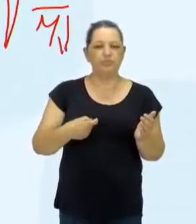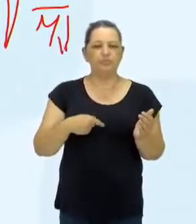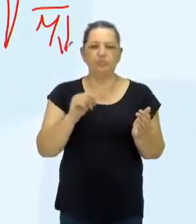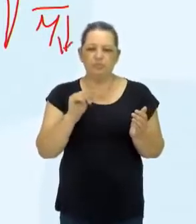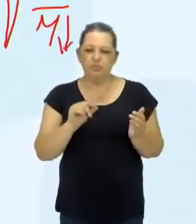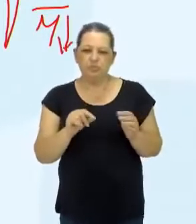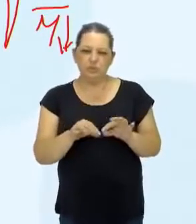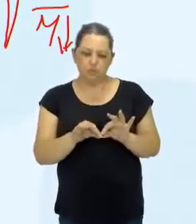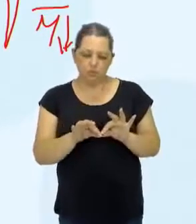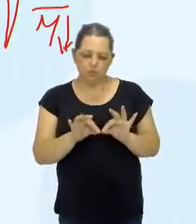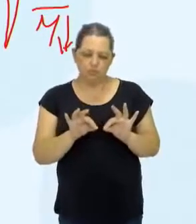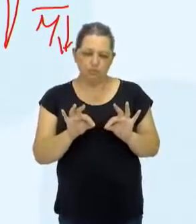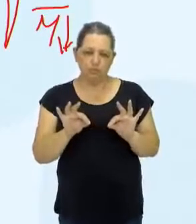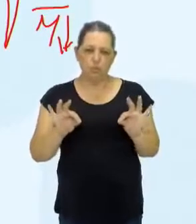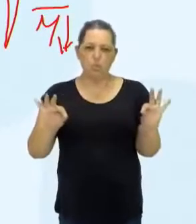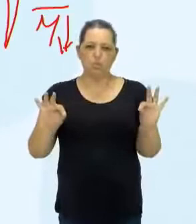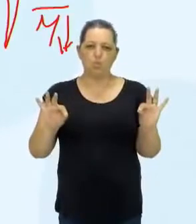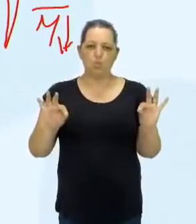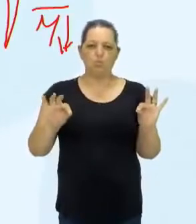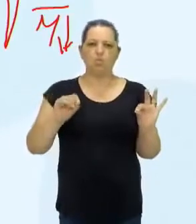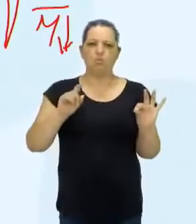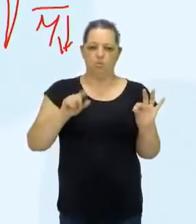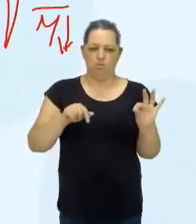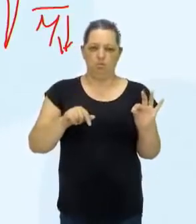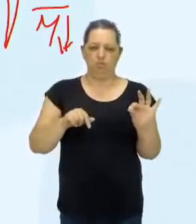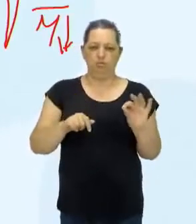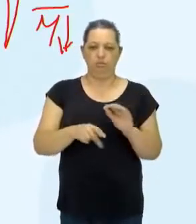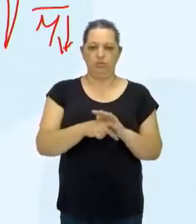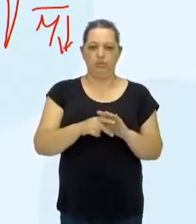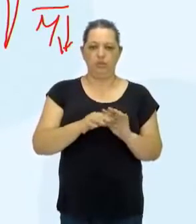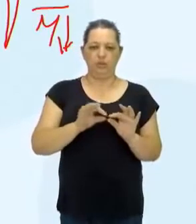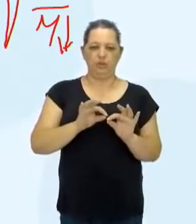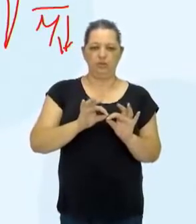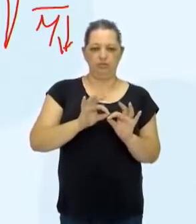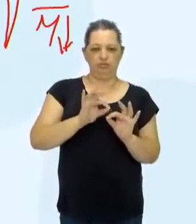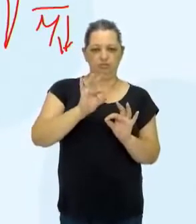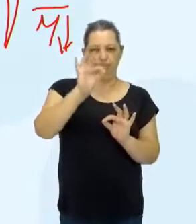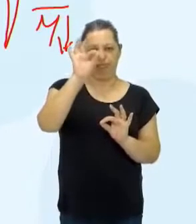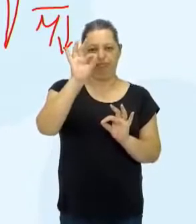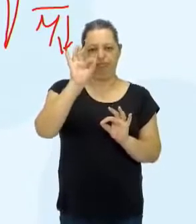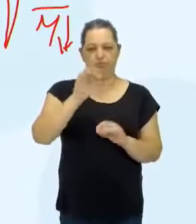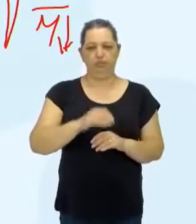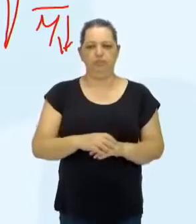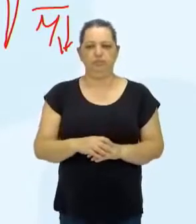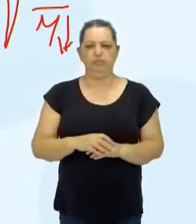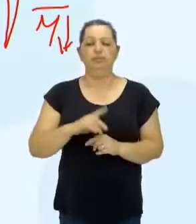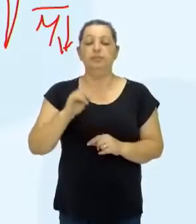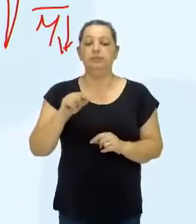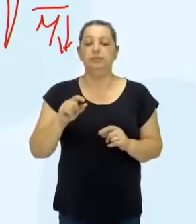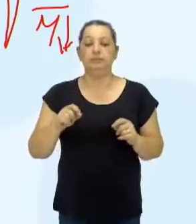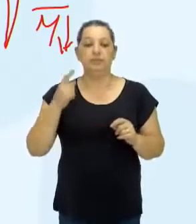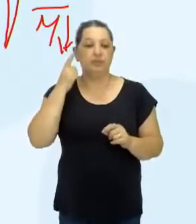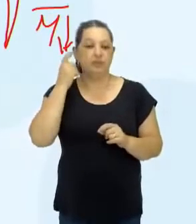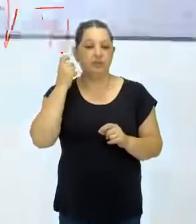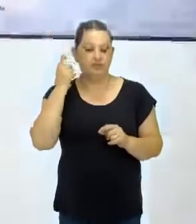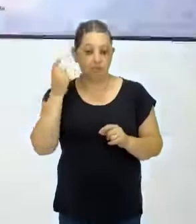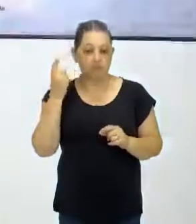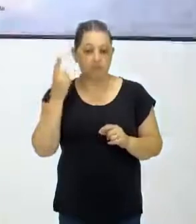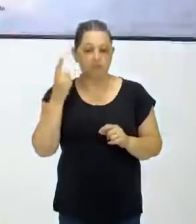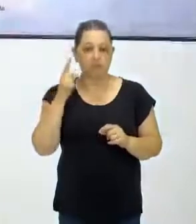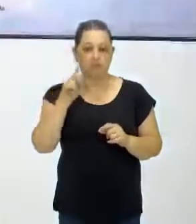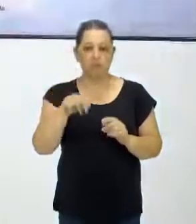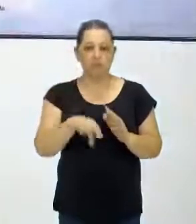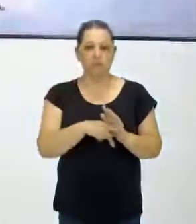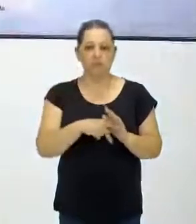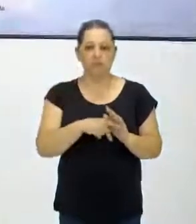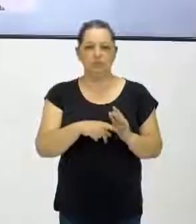pequenininha, certo? Você vai ter um som com uma frequência maior. Som de frequência maior é um som aí com alta frequência, é um som